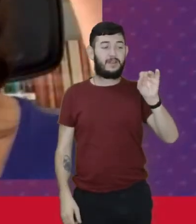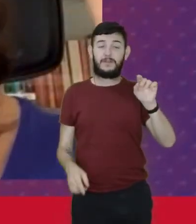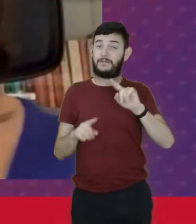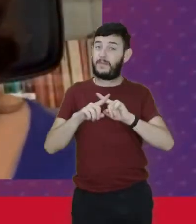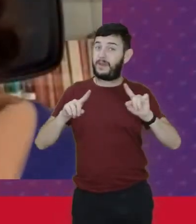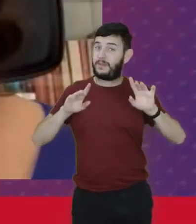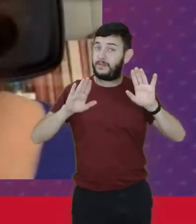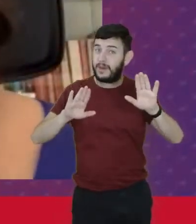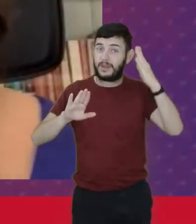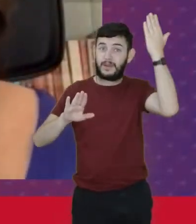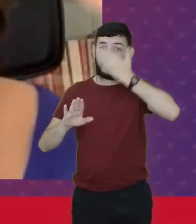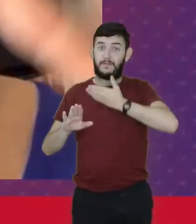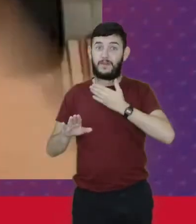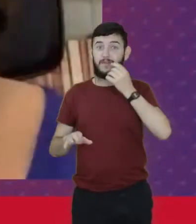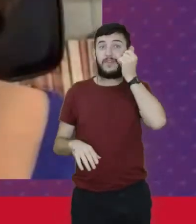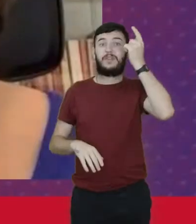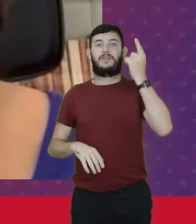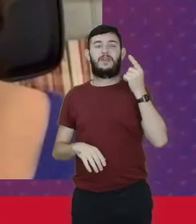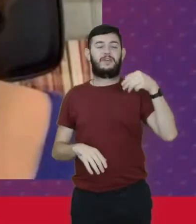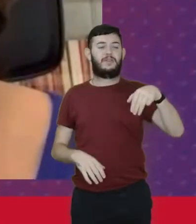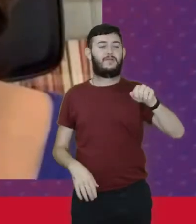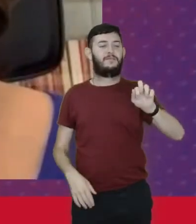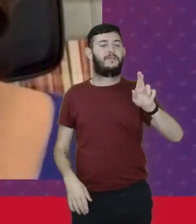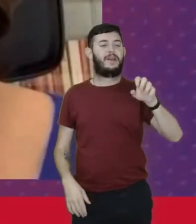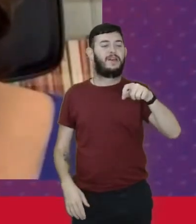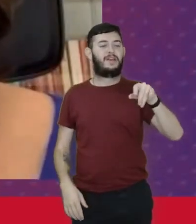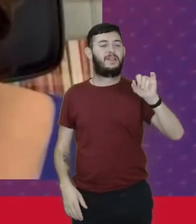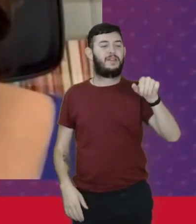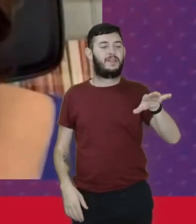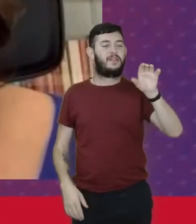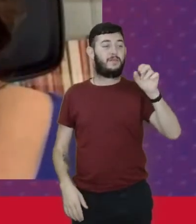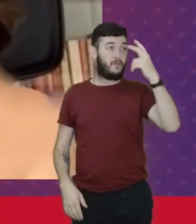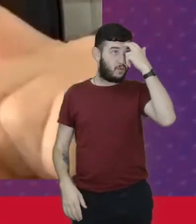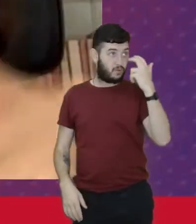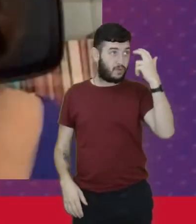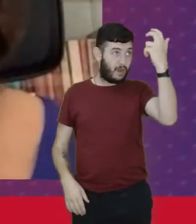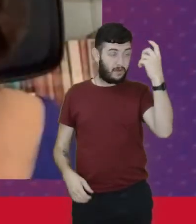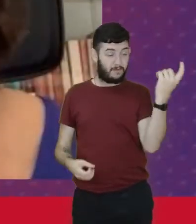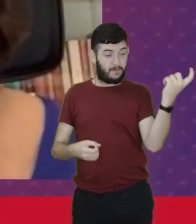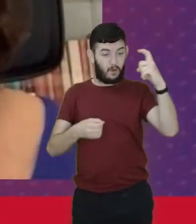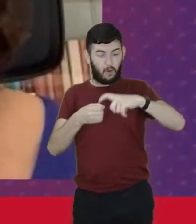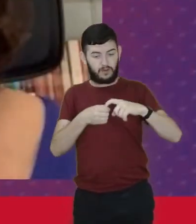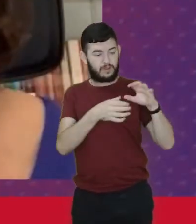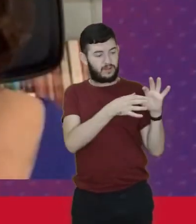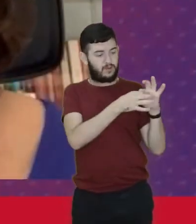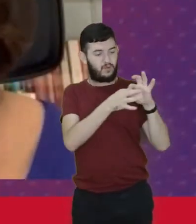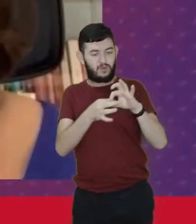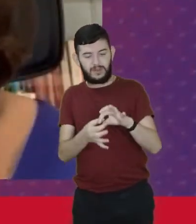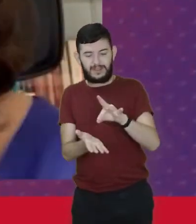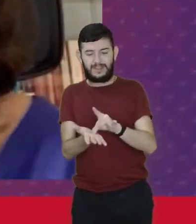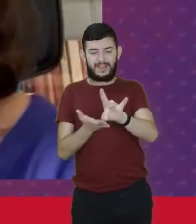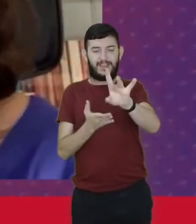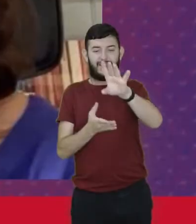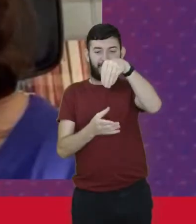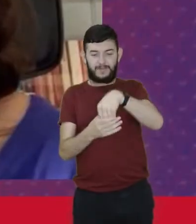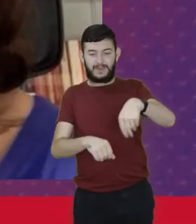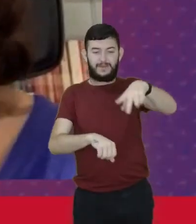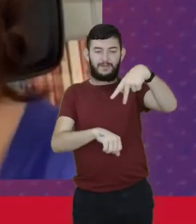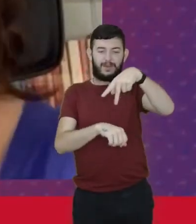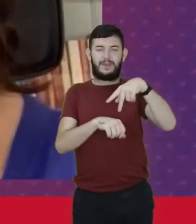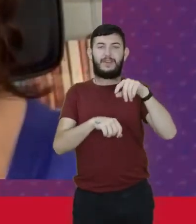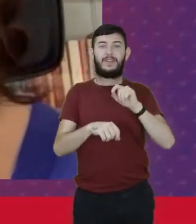do marxismo cultural, elas recriam o inimigo interno e vêm ataques